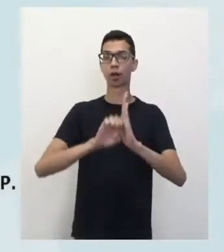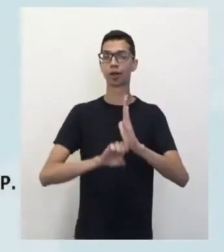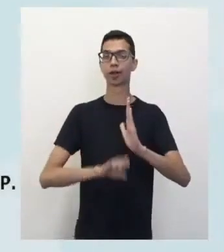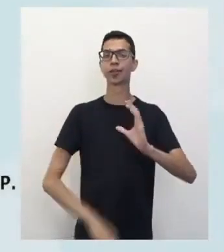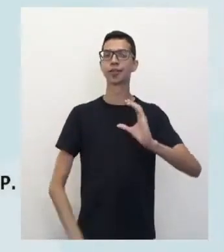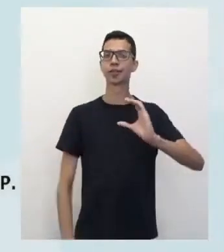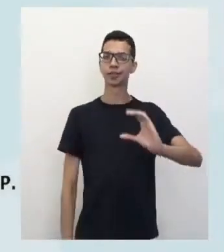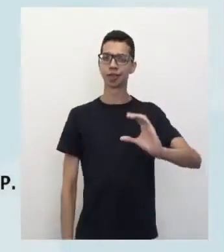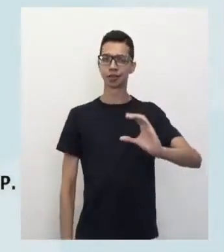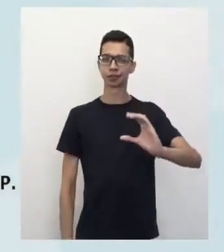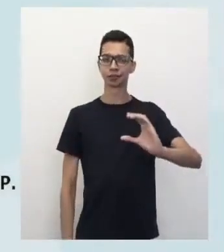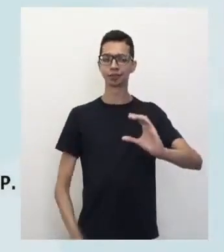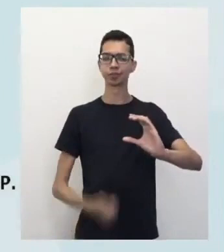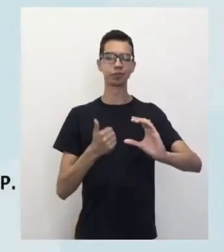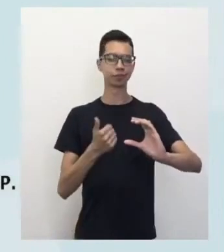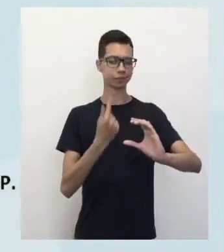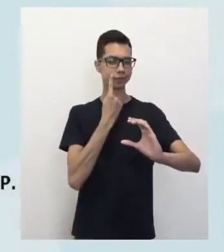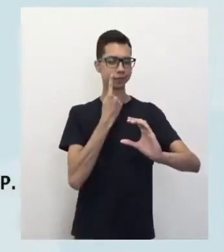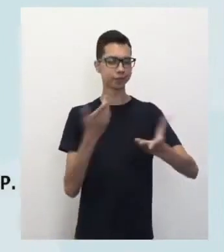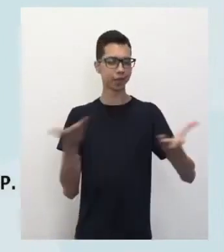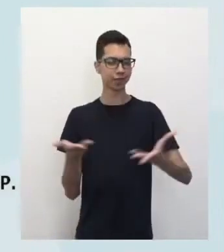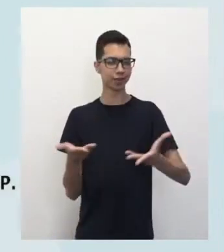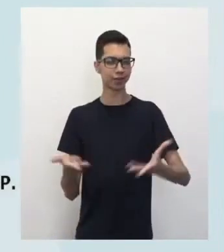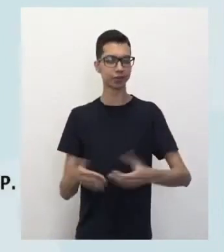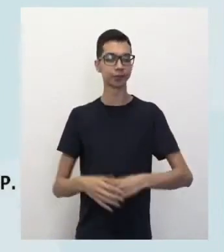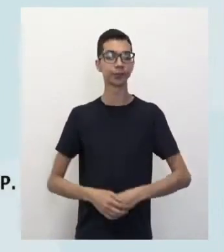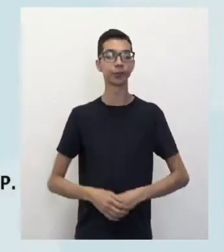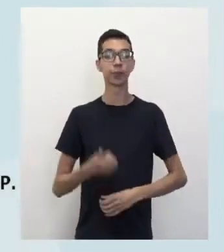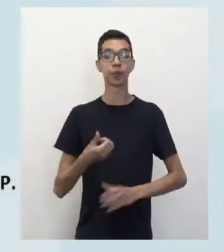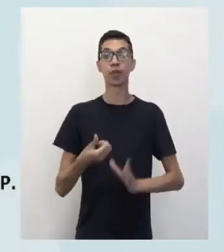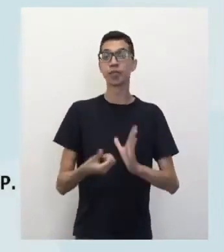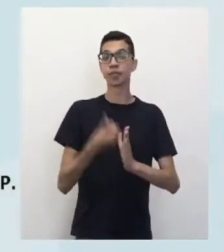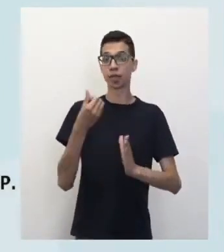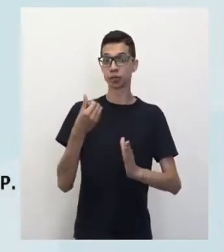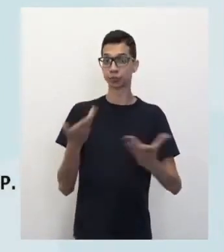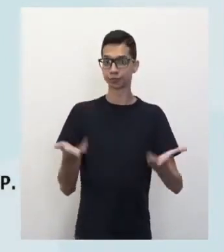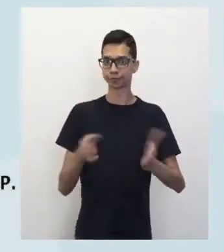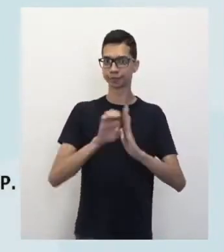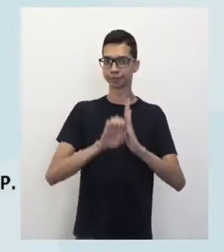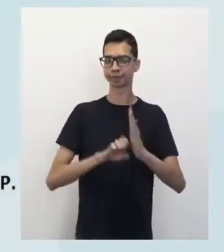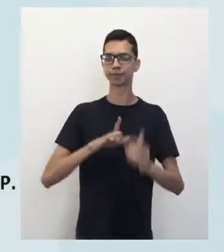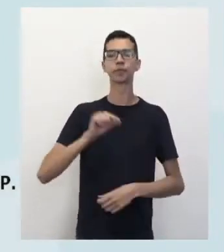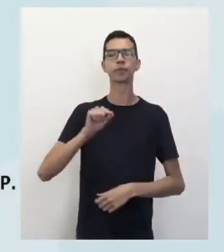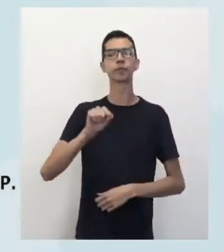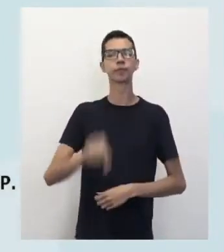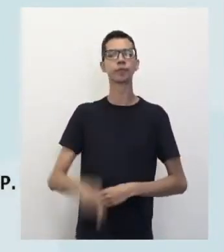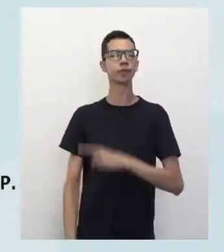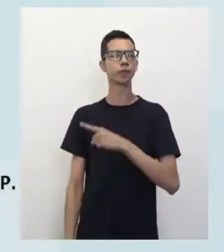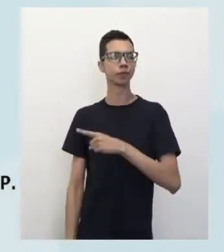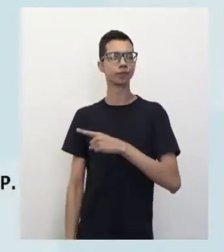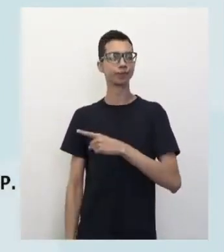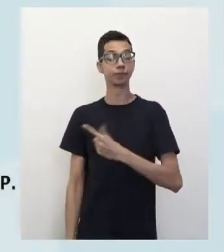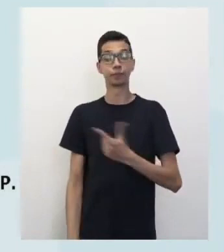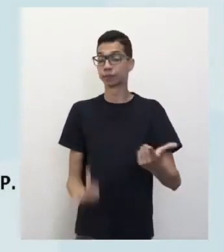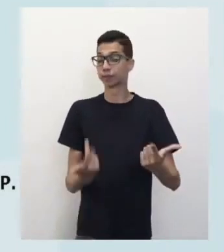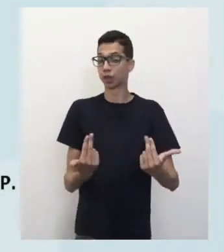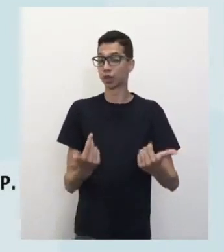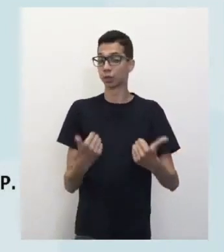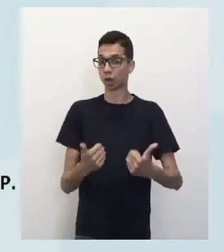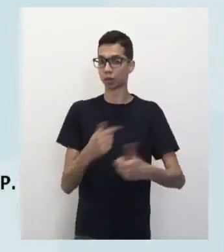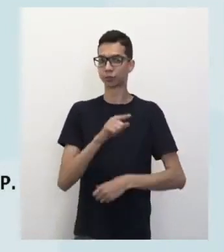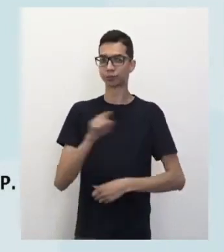sexto exercício, vamos lá. No sexto exercício, nós temos aí a mesma situação, vocês